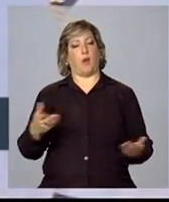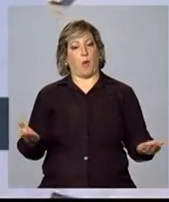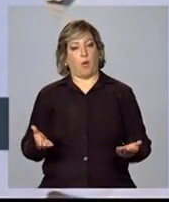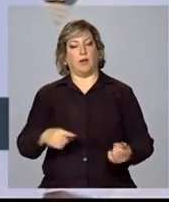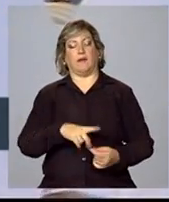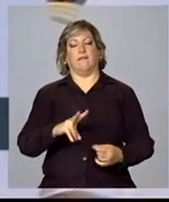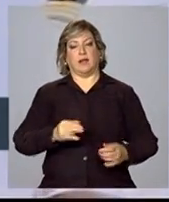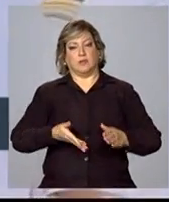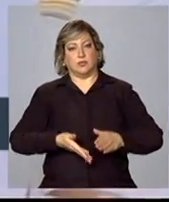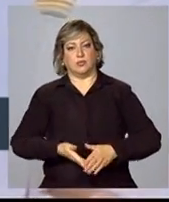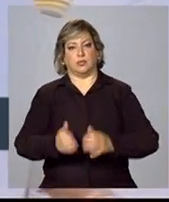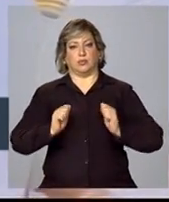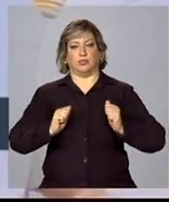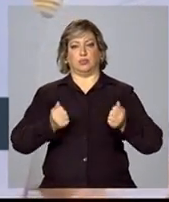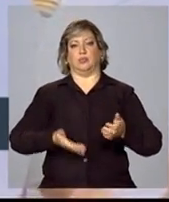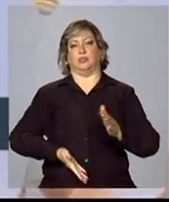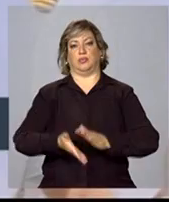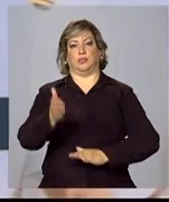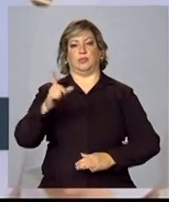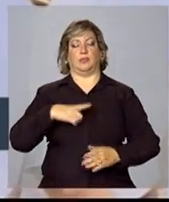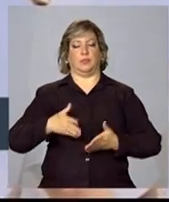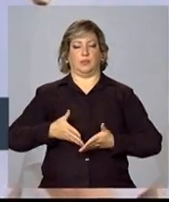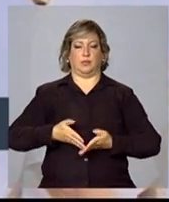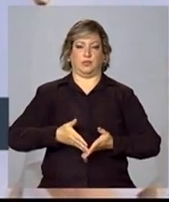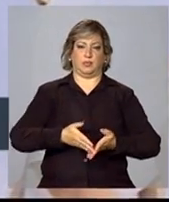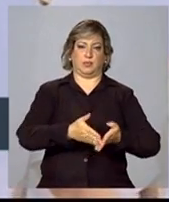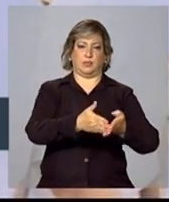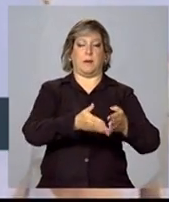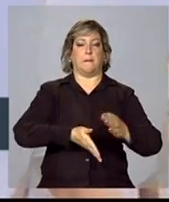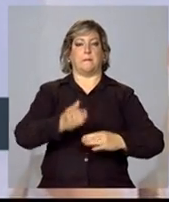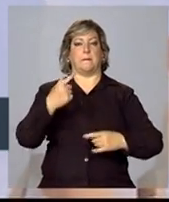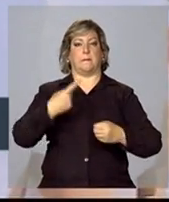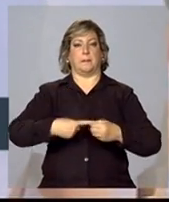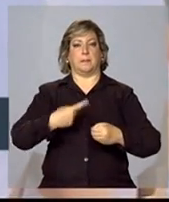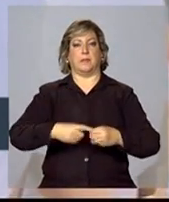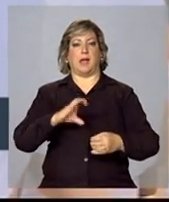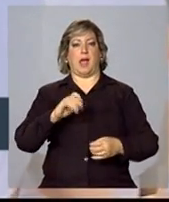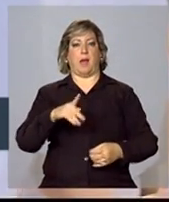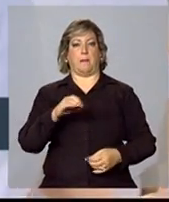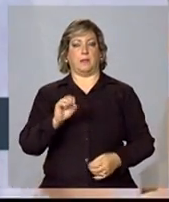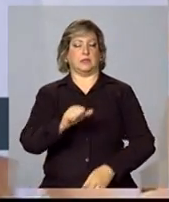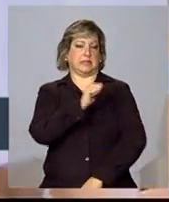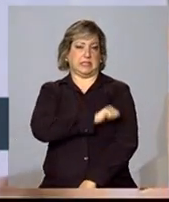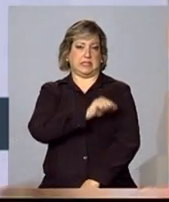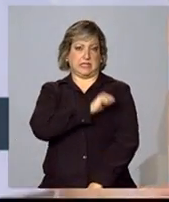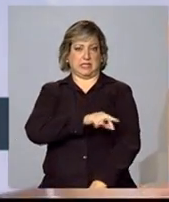zarpar para a bacia de Campos no estado do Rio de Janeiro